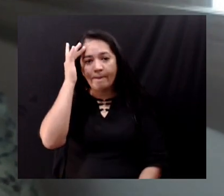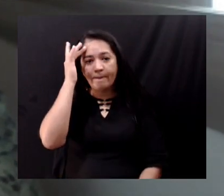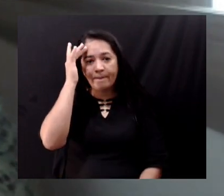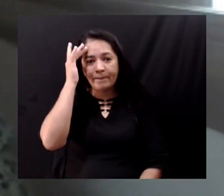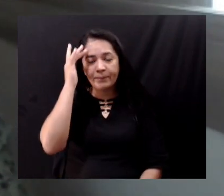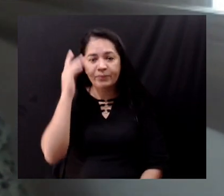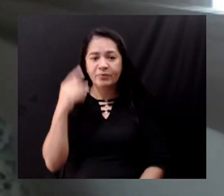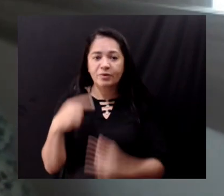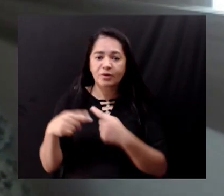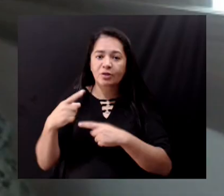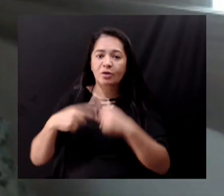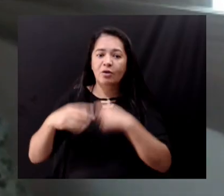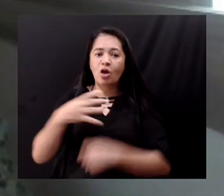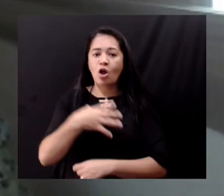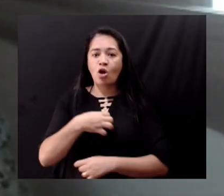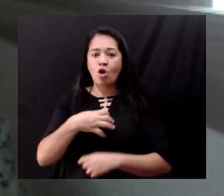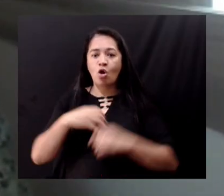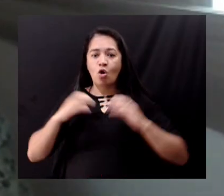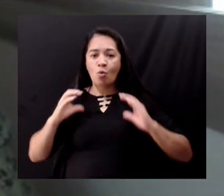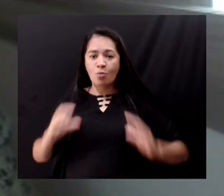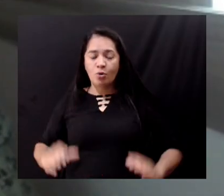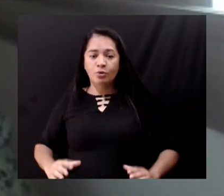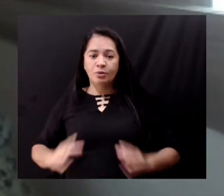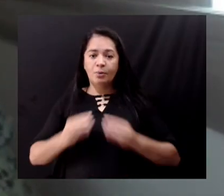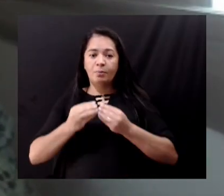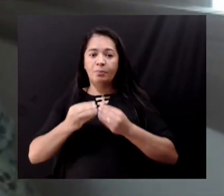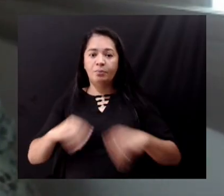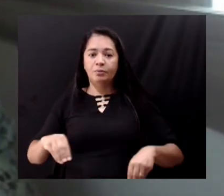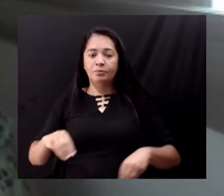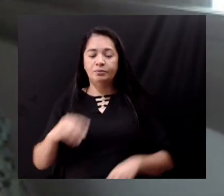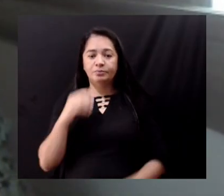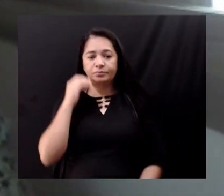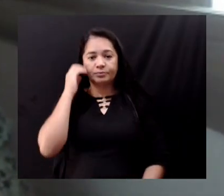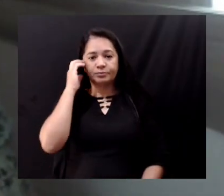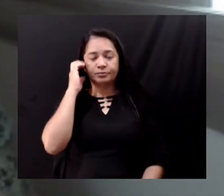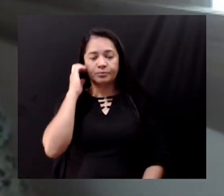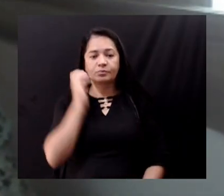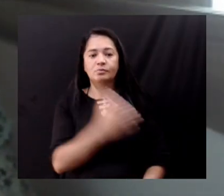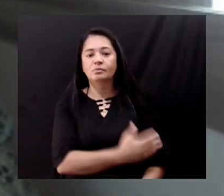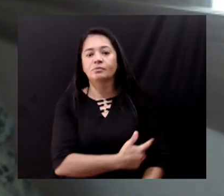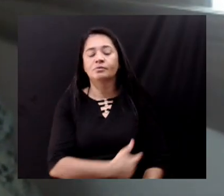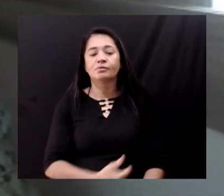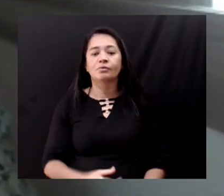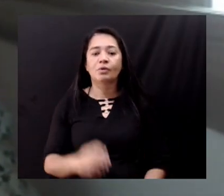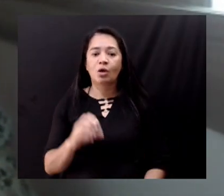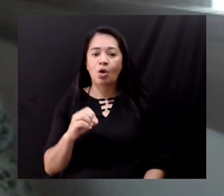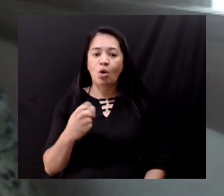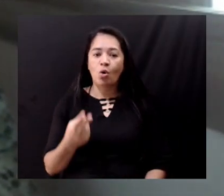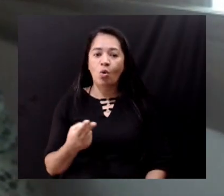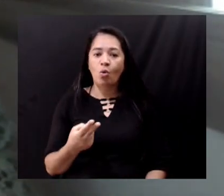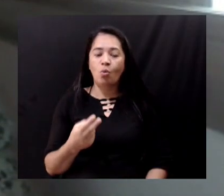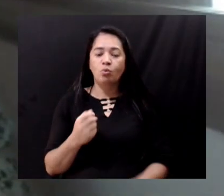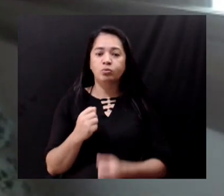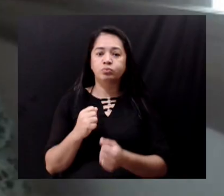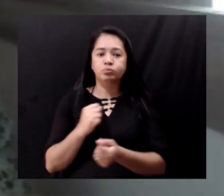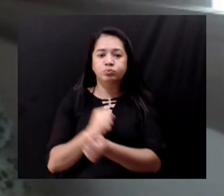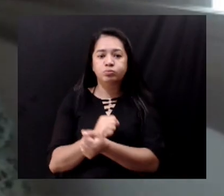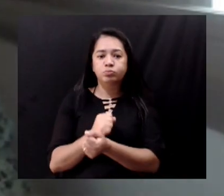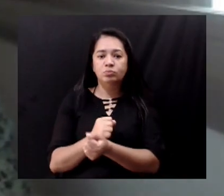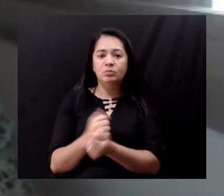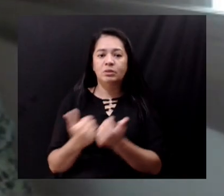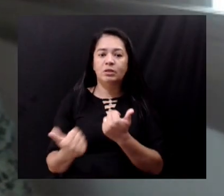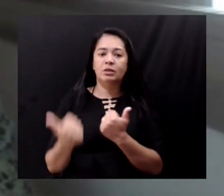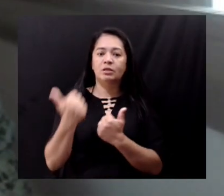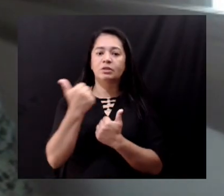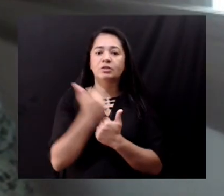comportamentos prejudiciais em outro sentido, outros comportamentos compulsivos para substituir a compulsão